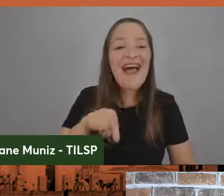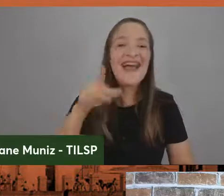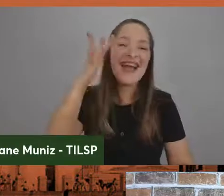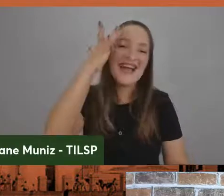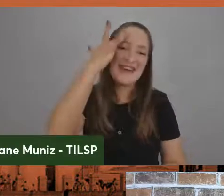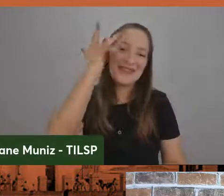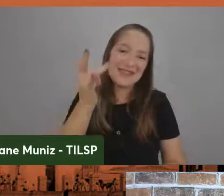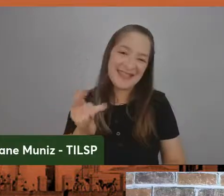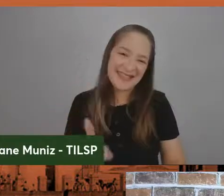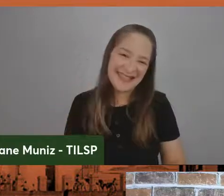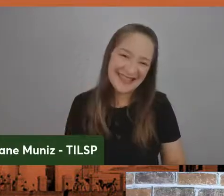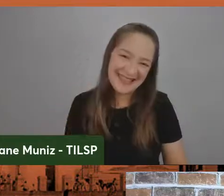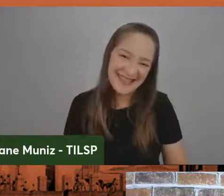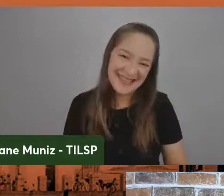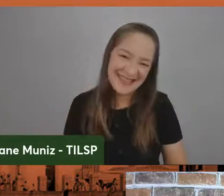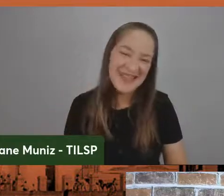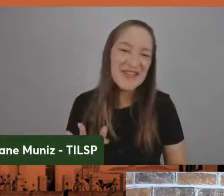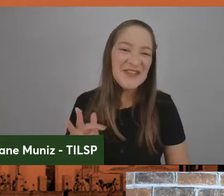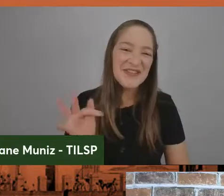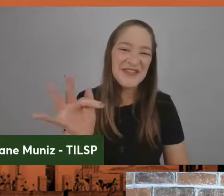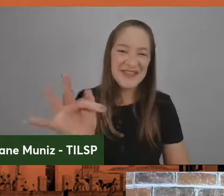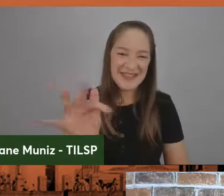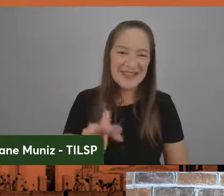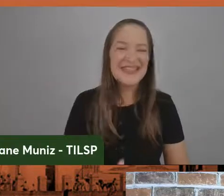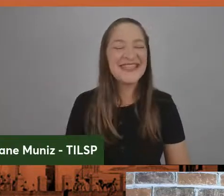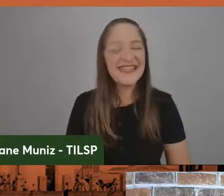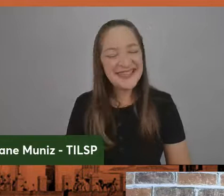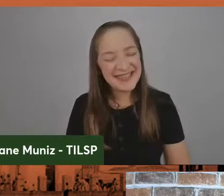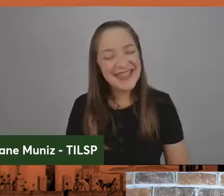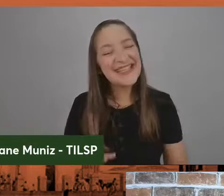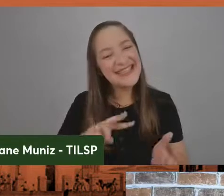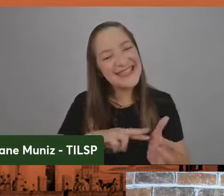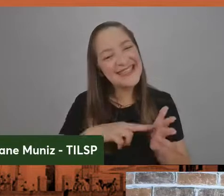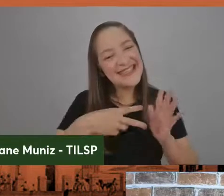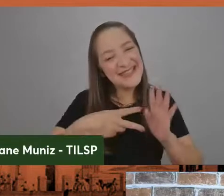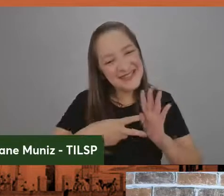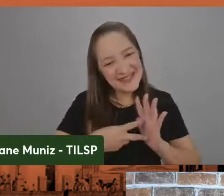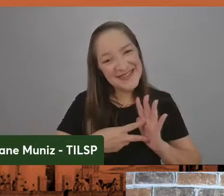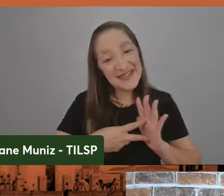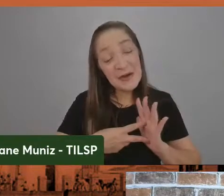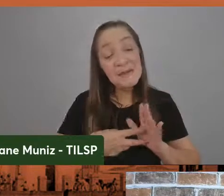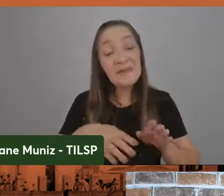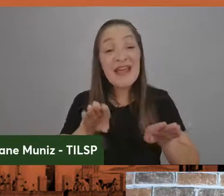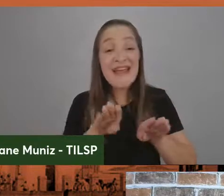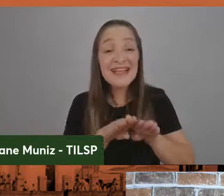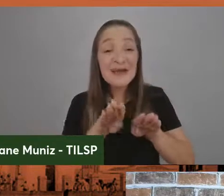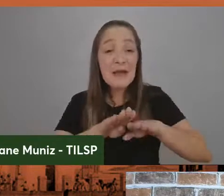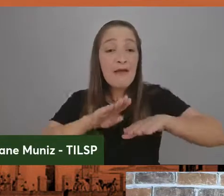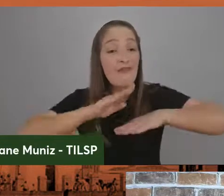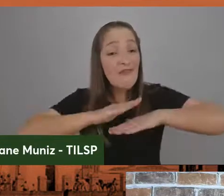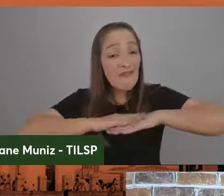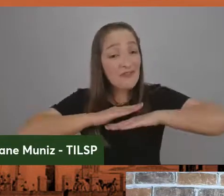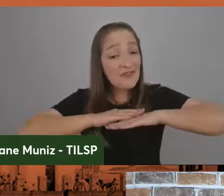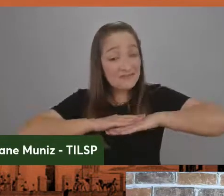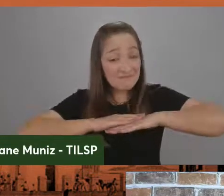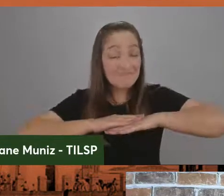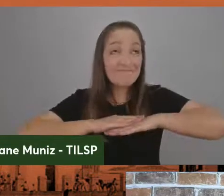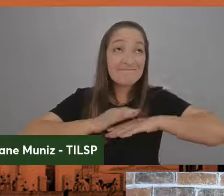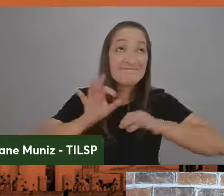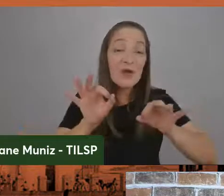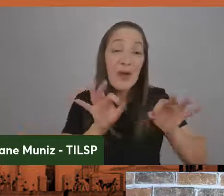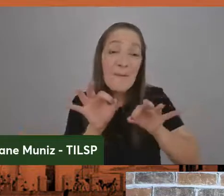né? Tecendo o futuro. E ao mesmo tempo em que tecer,